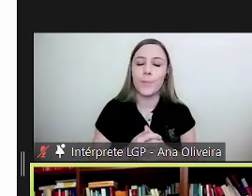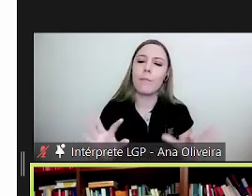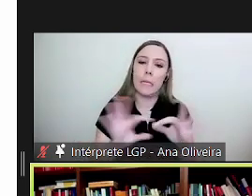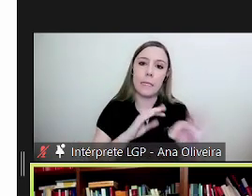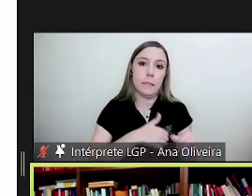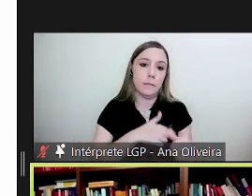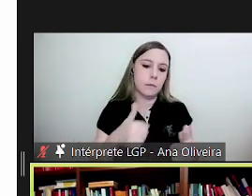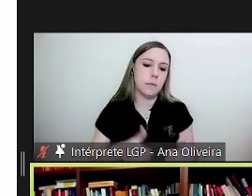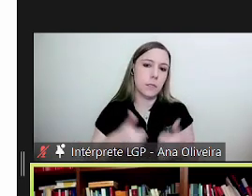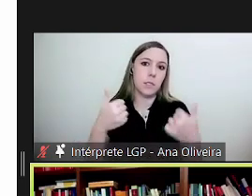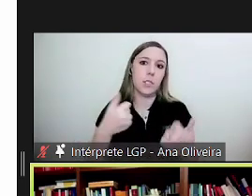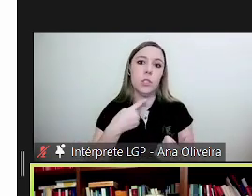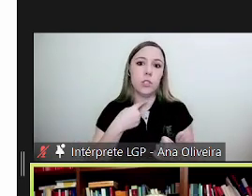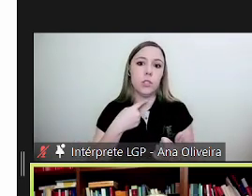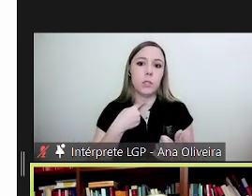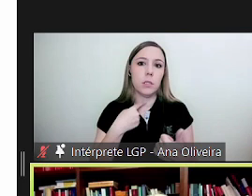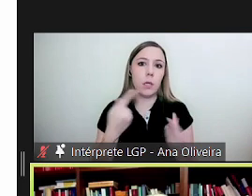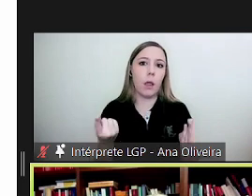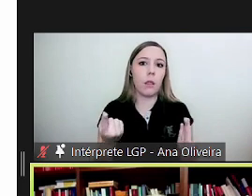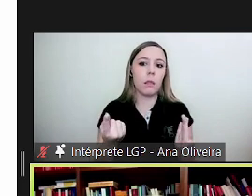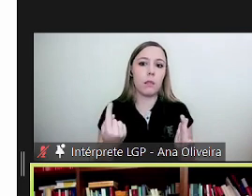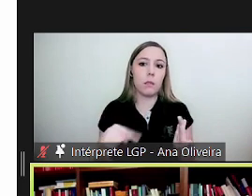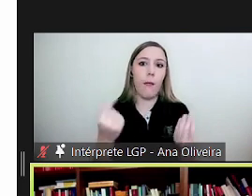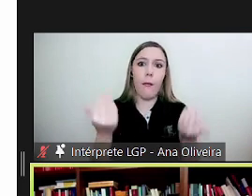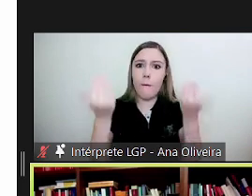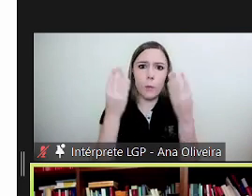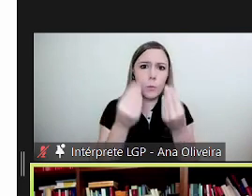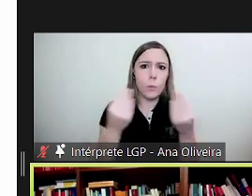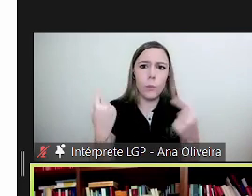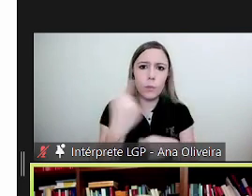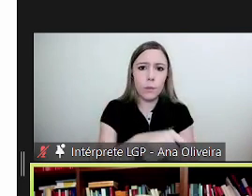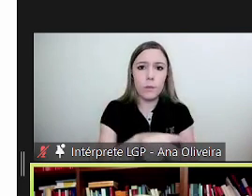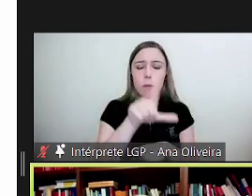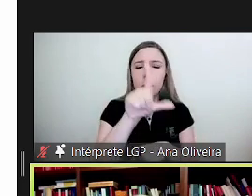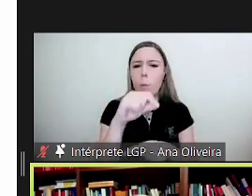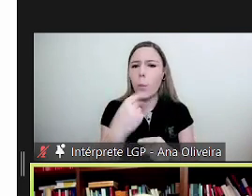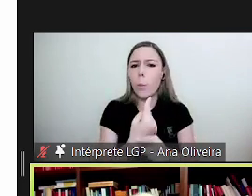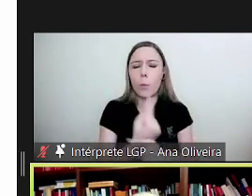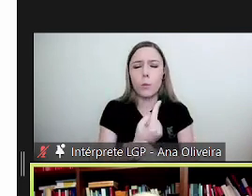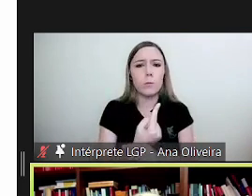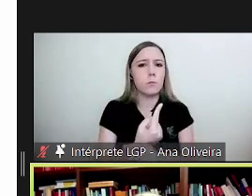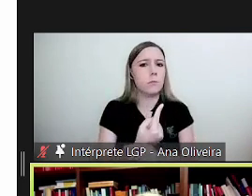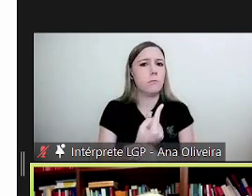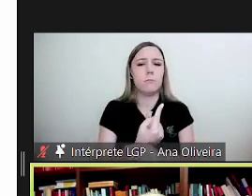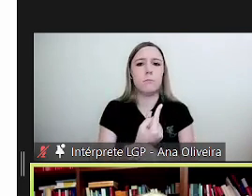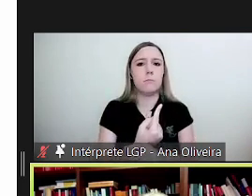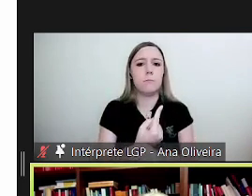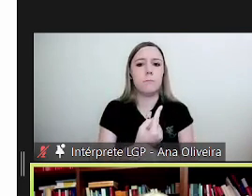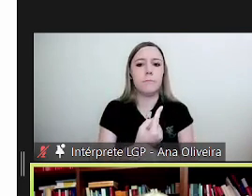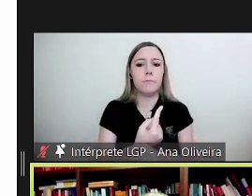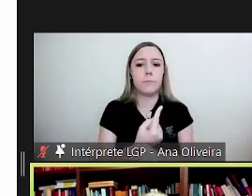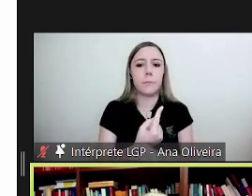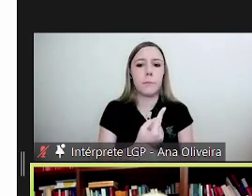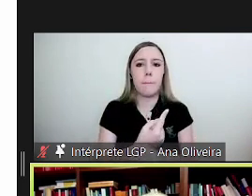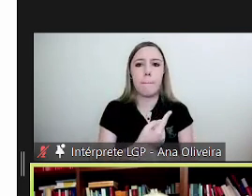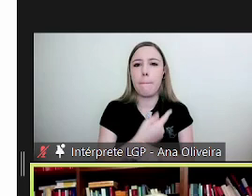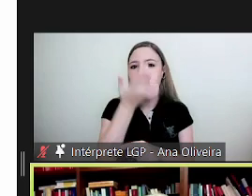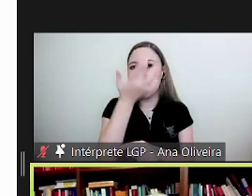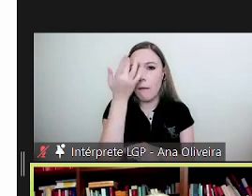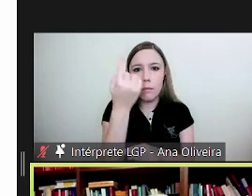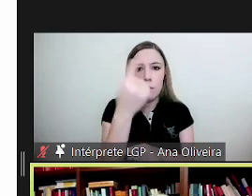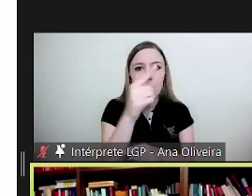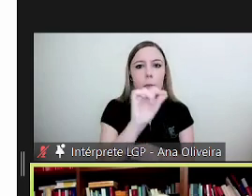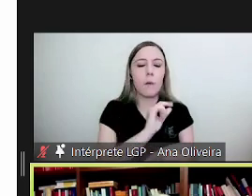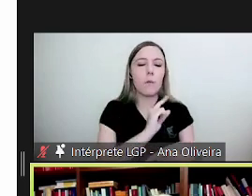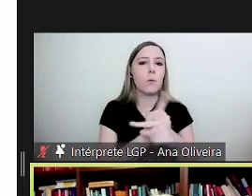digital alimenta-se todos os dados, há facilidades enormes e vantagens